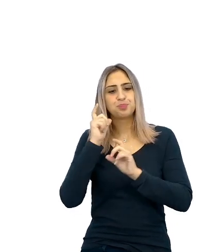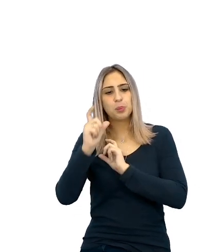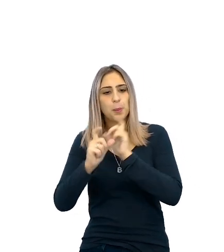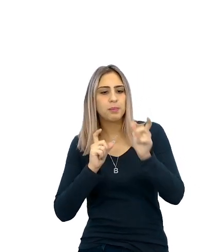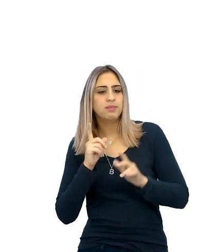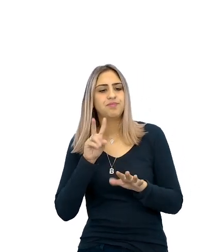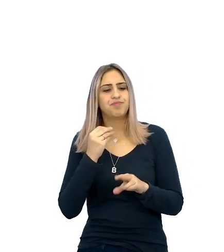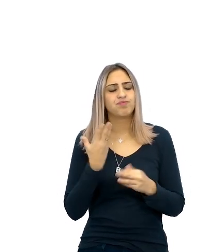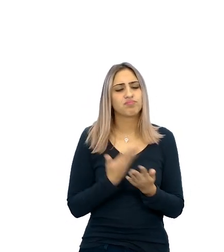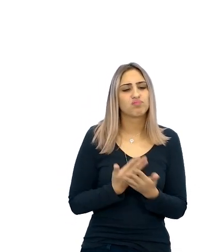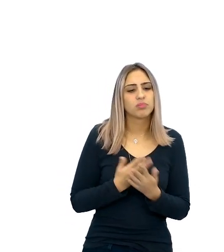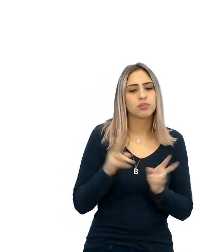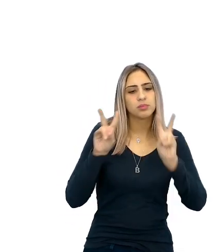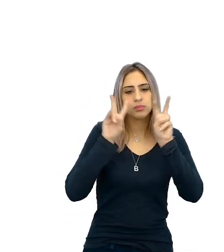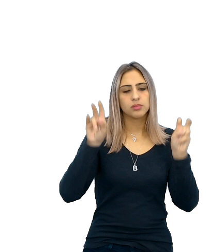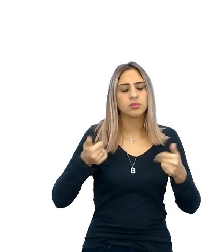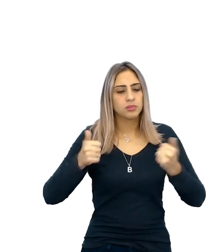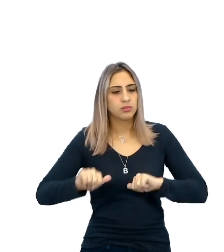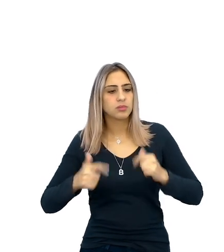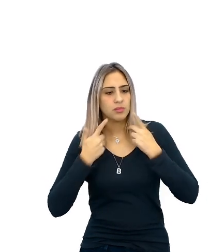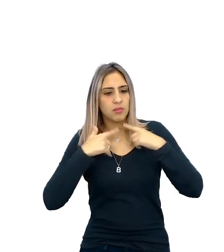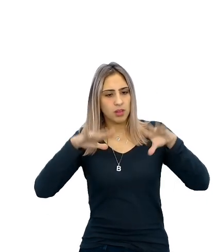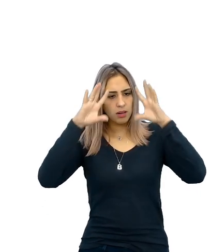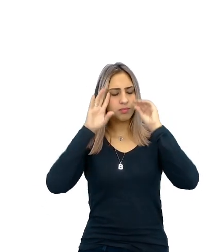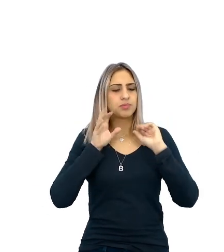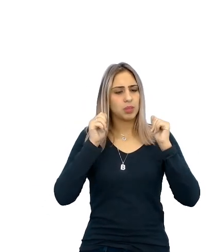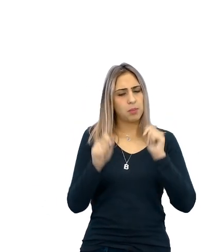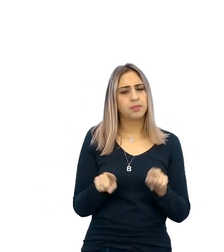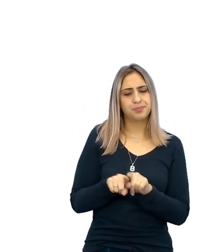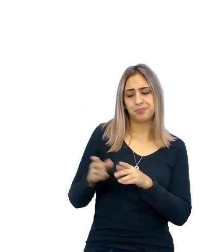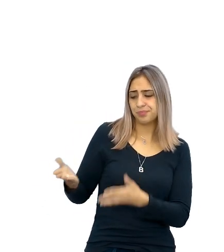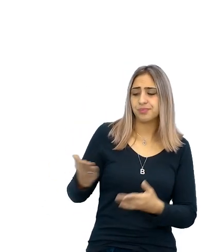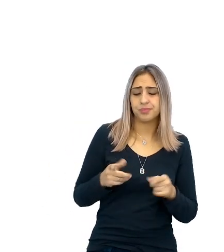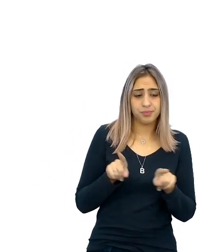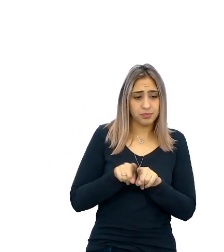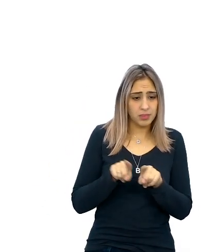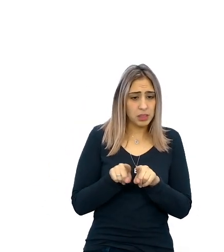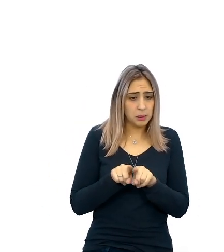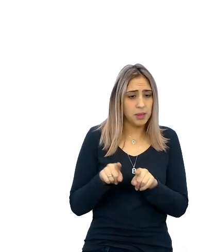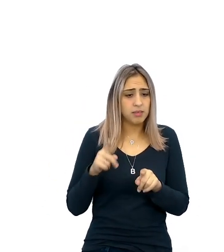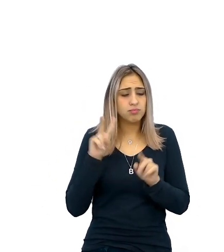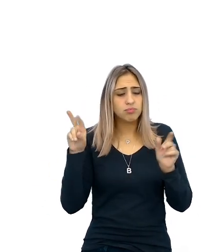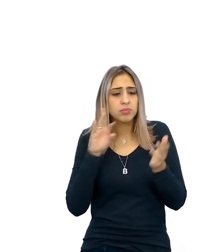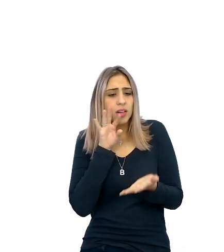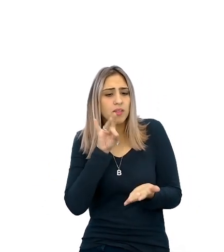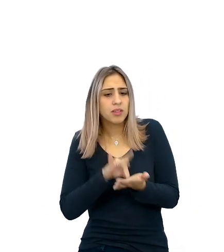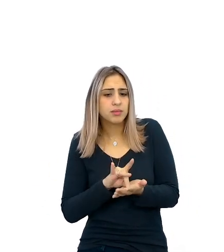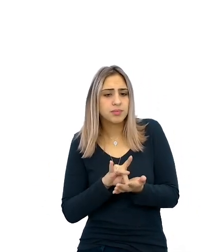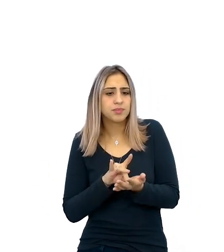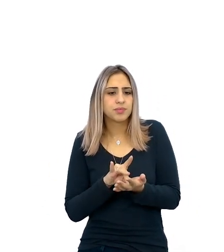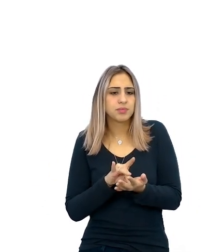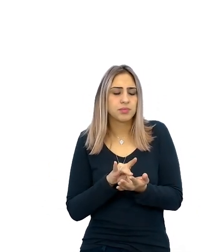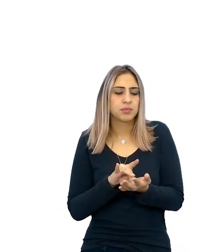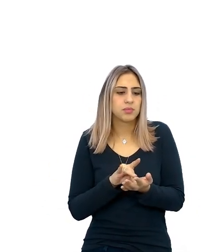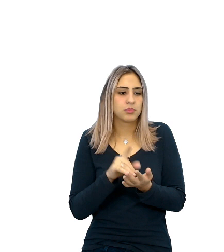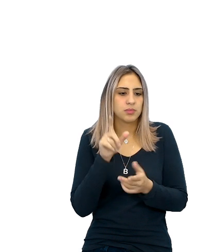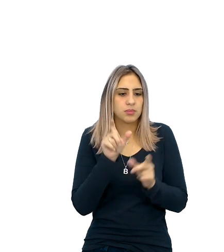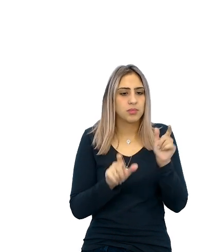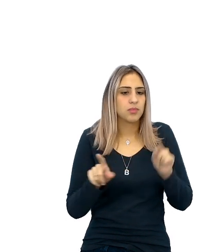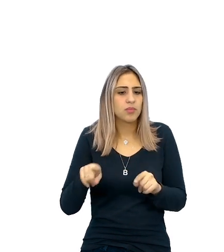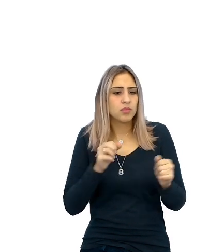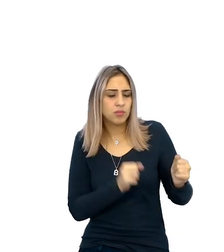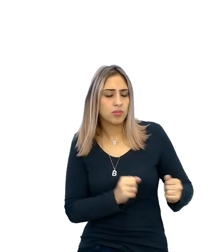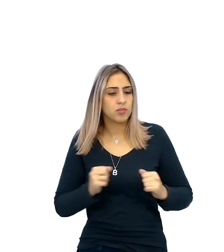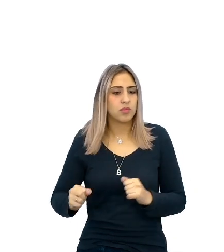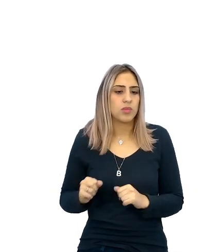bastante estudado na questão da variação linguística, que pode trazer ali afirmações identitárias ou de